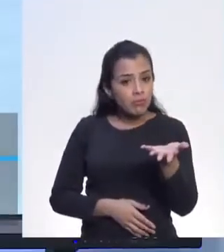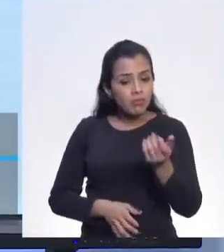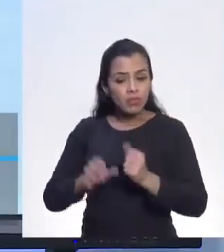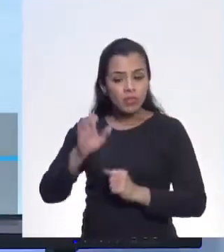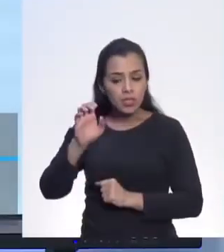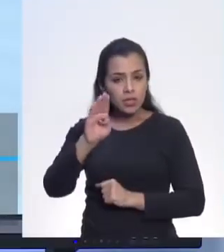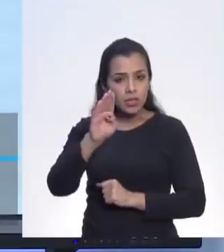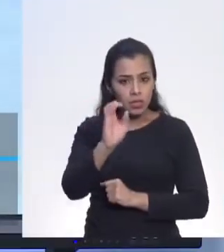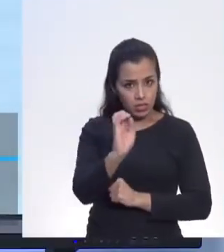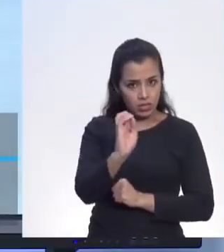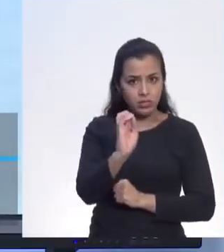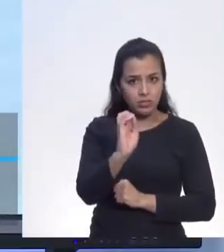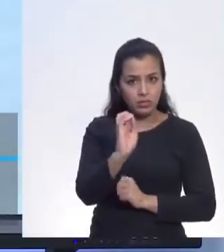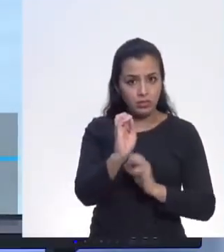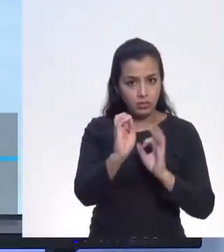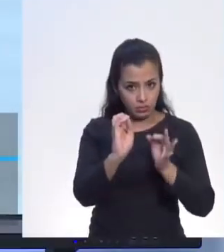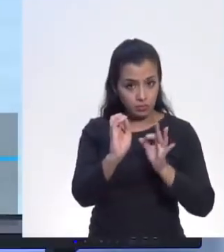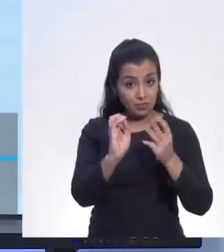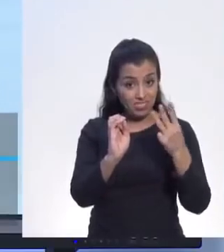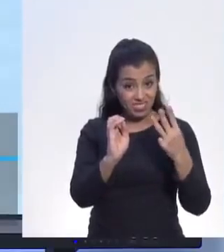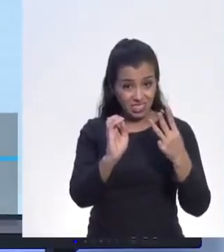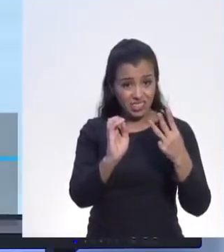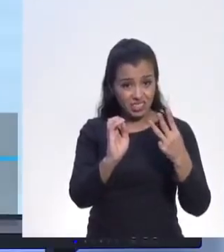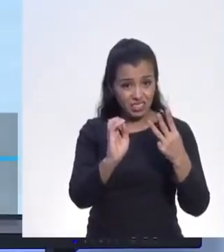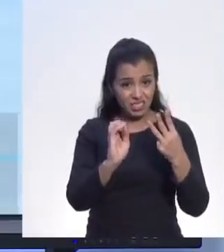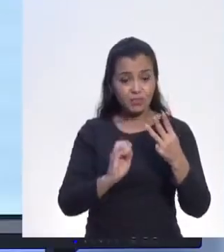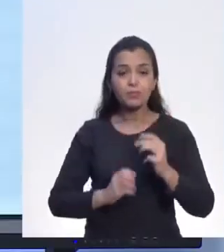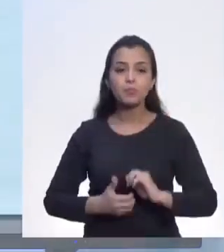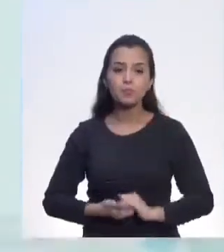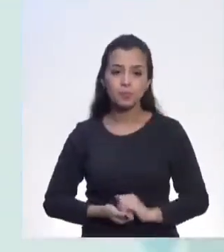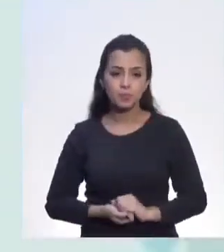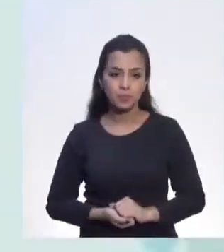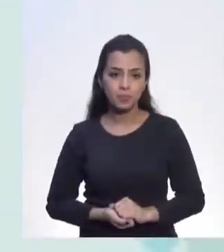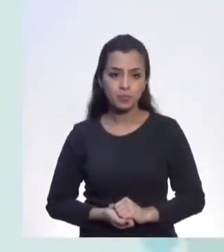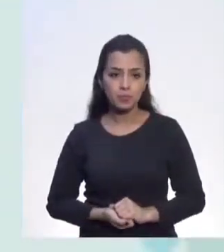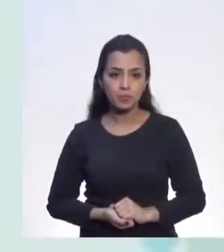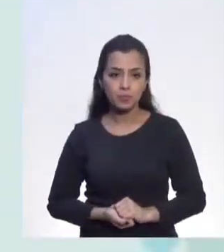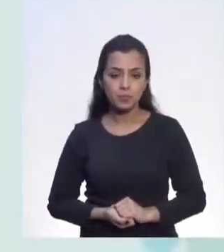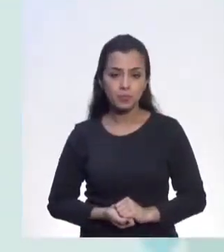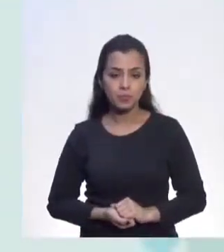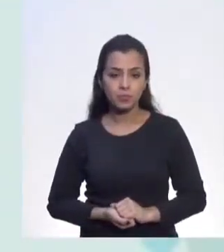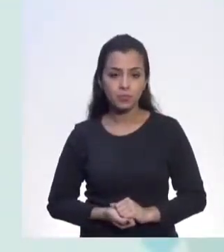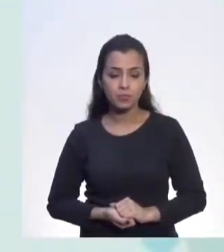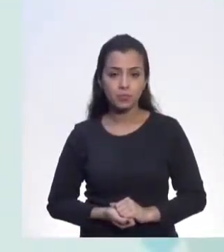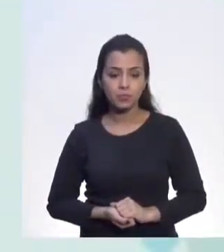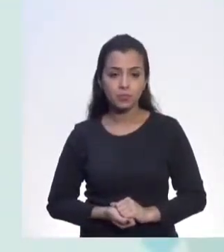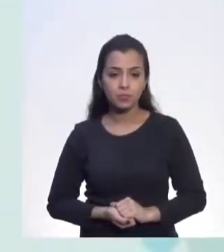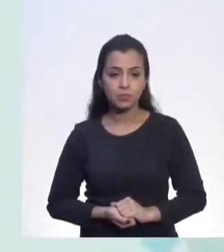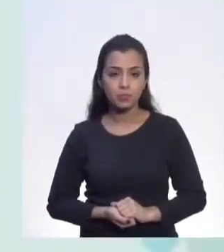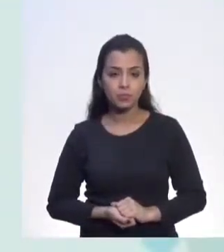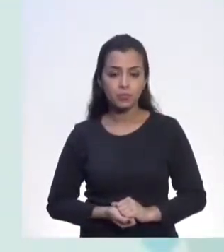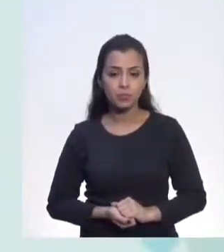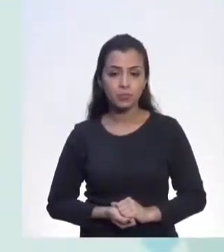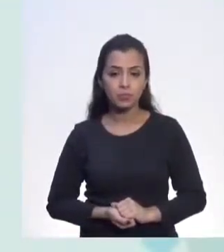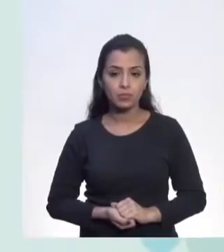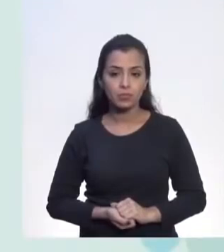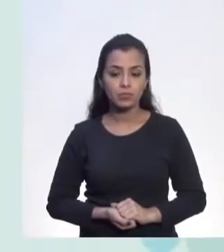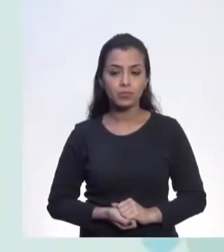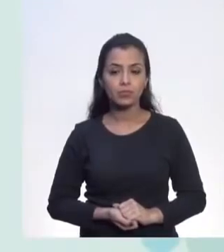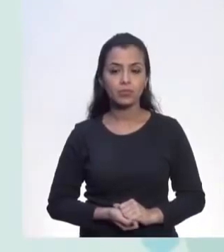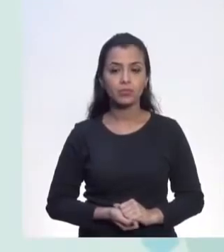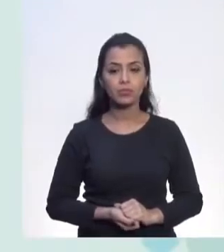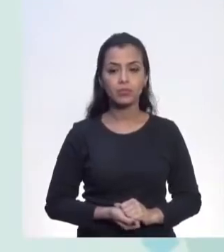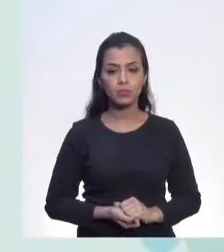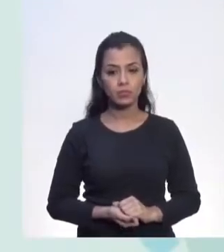o O sobraram 3 letras. Então, aqui eu vou ter o 3. Muito bem. Usei mais uma, não